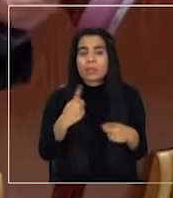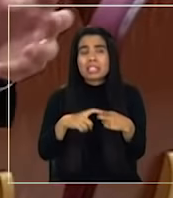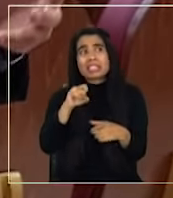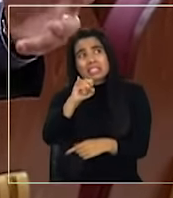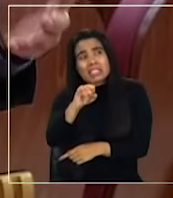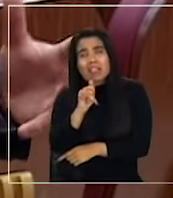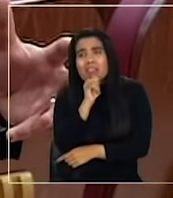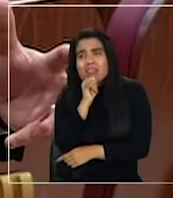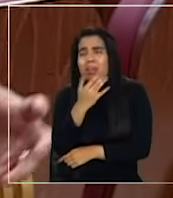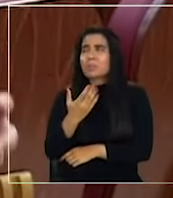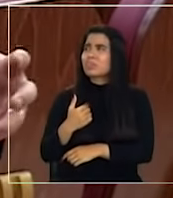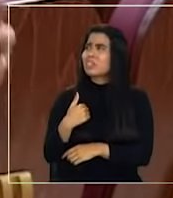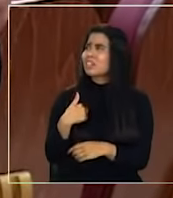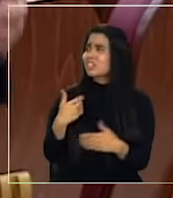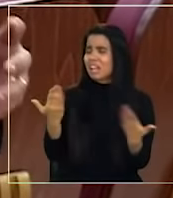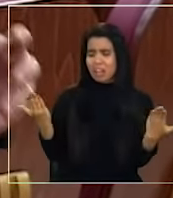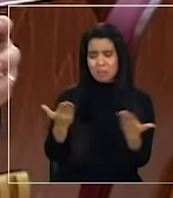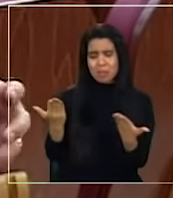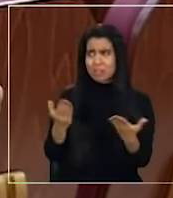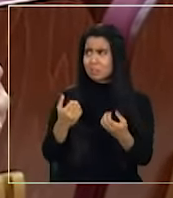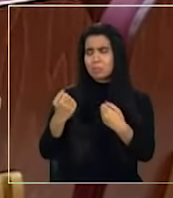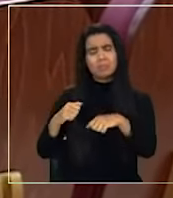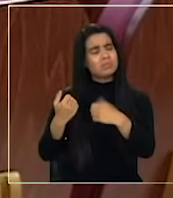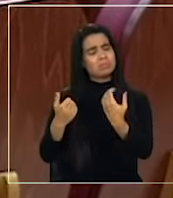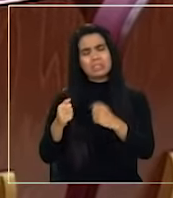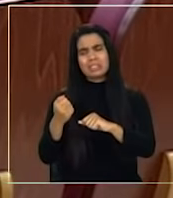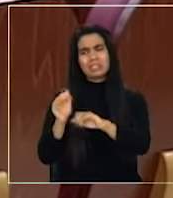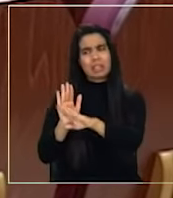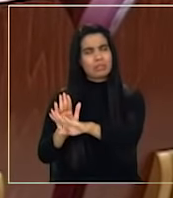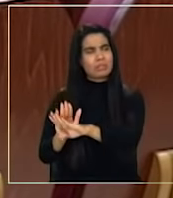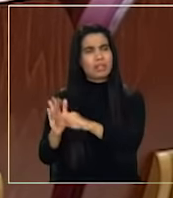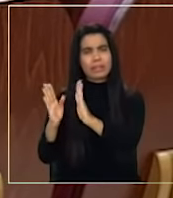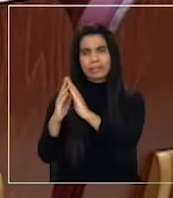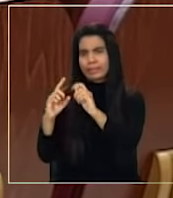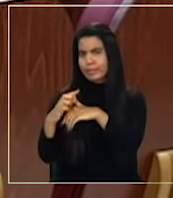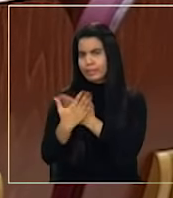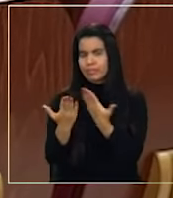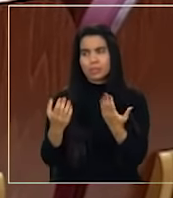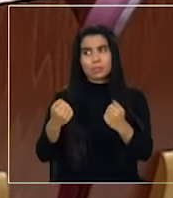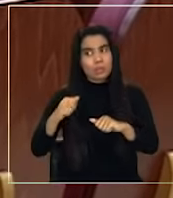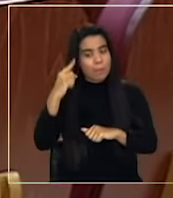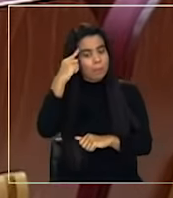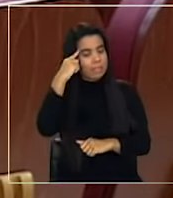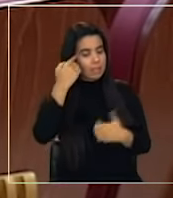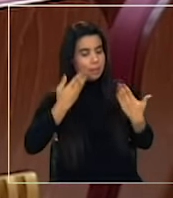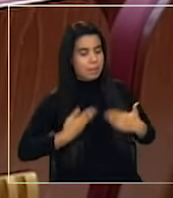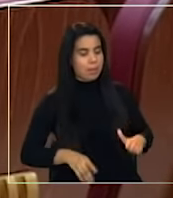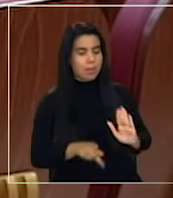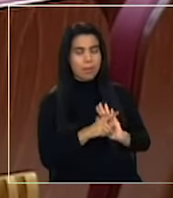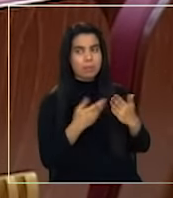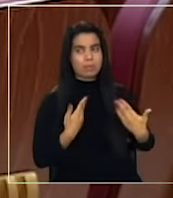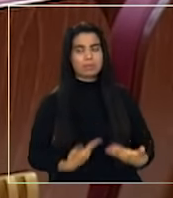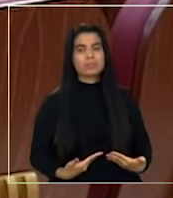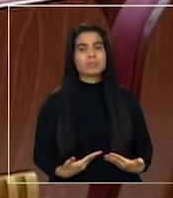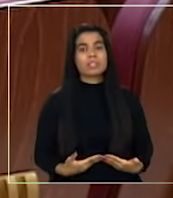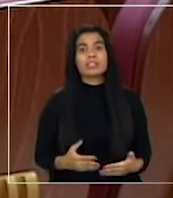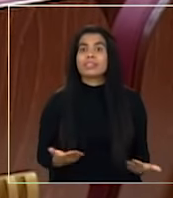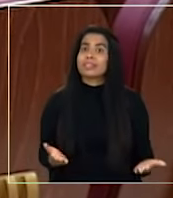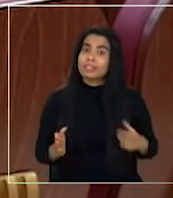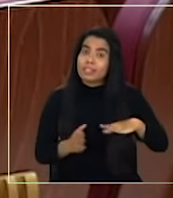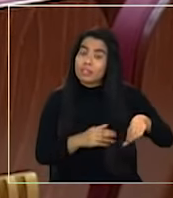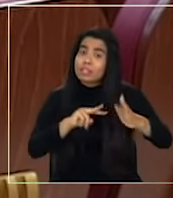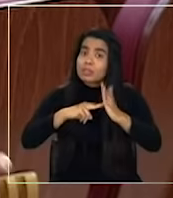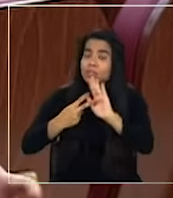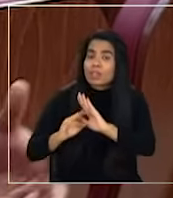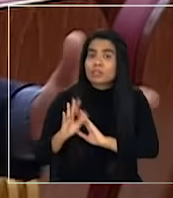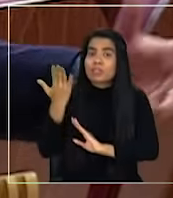não é hora de ajudar a casa de Deus, agora eu tenho que pensar em mim. É isso que aconteceu lá no passado, quando o povo abandonou a casa de